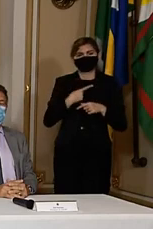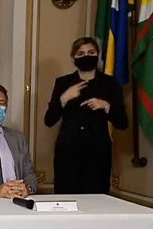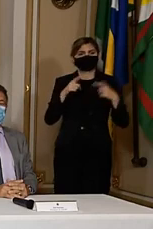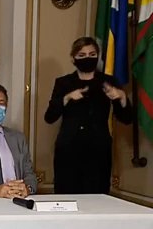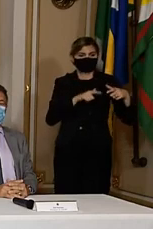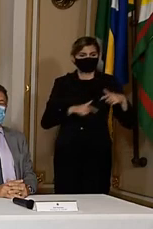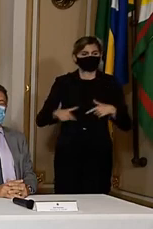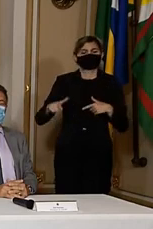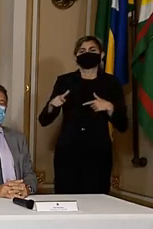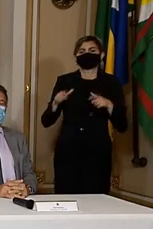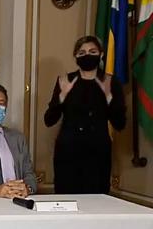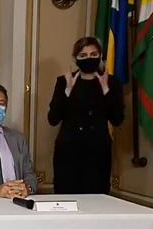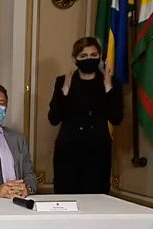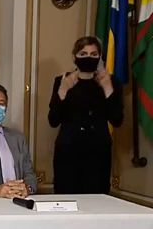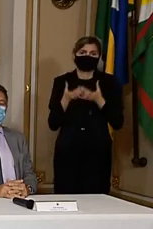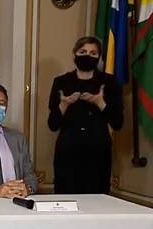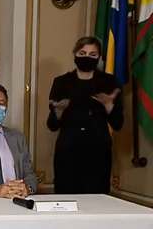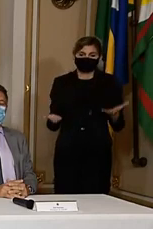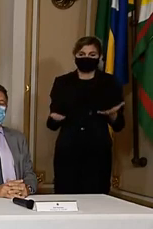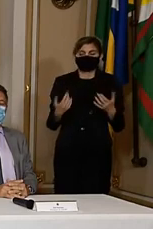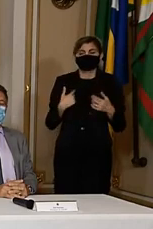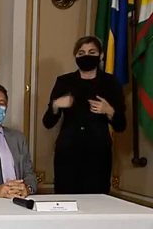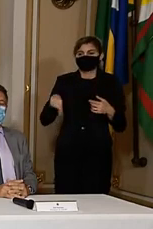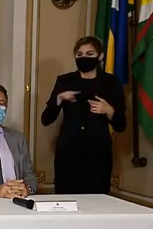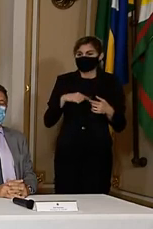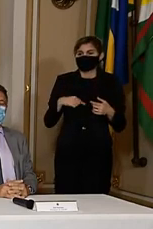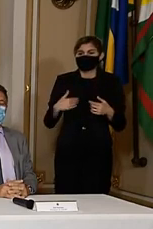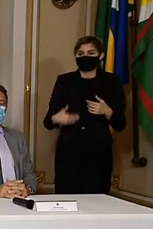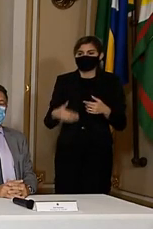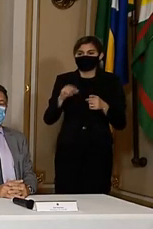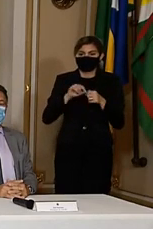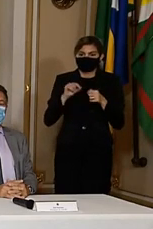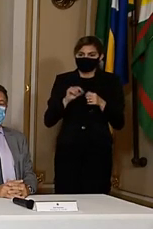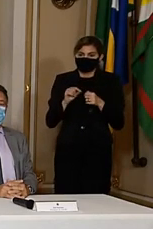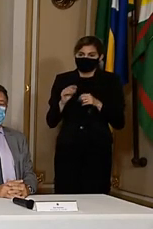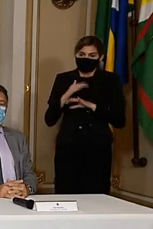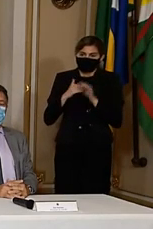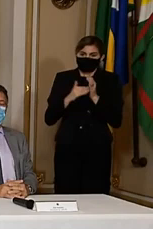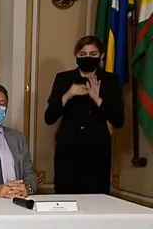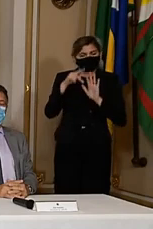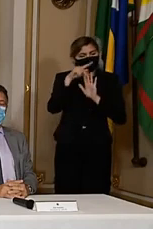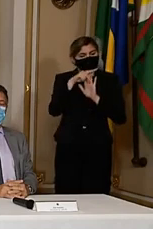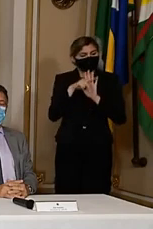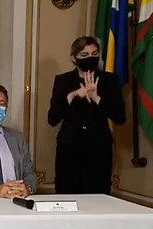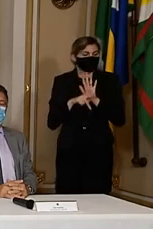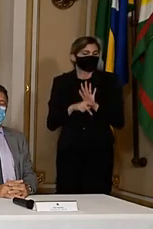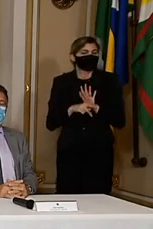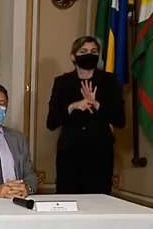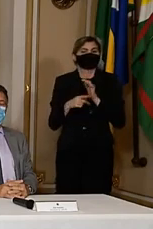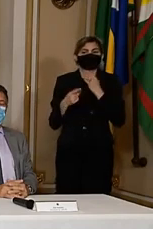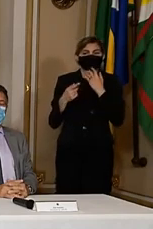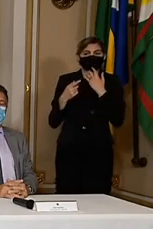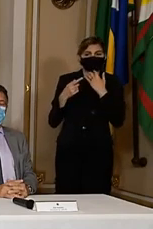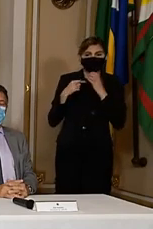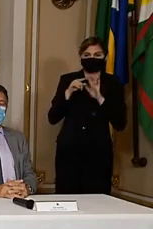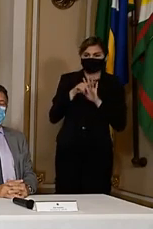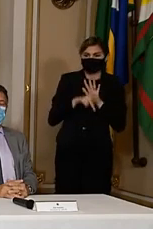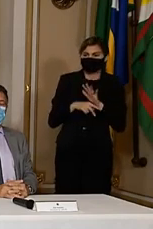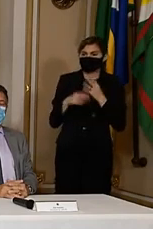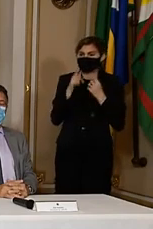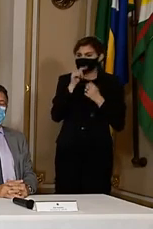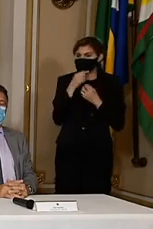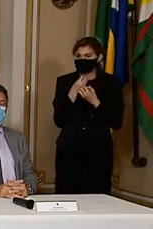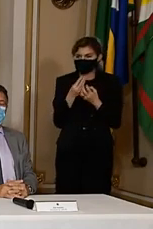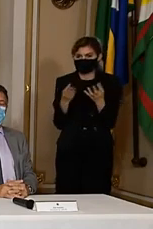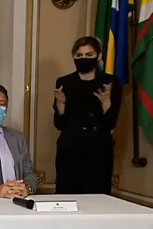região e na própria comunidade nós vamos fazer com que todos esses programas sejam água doce ou Água